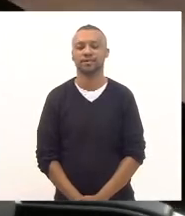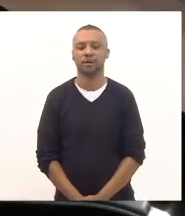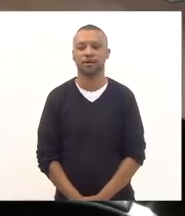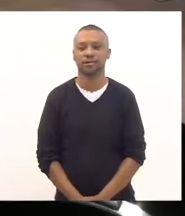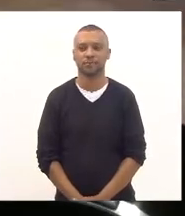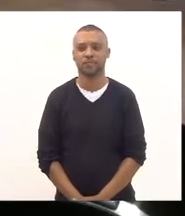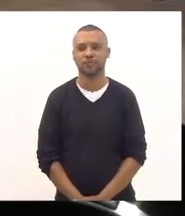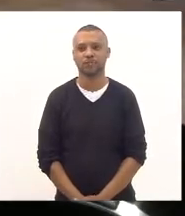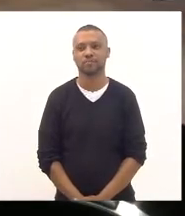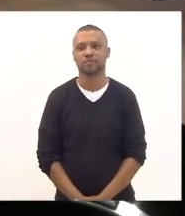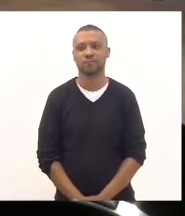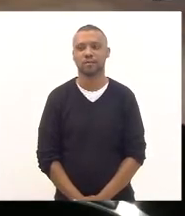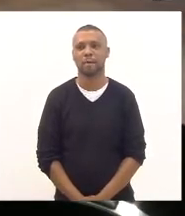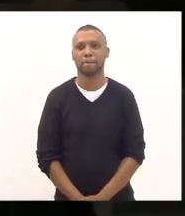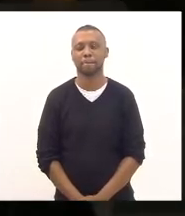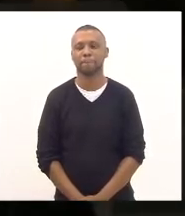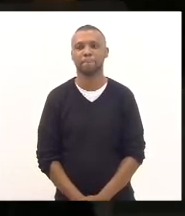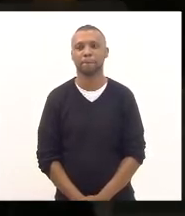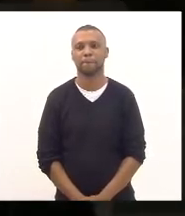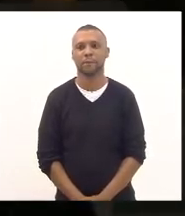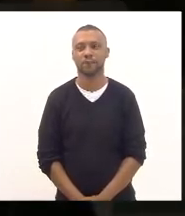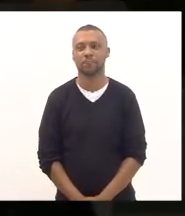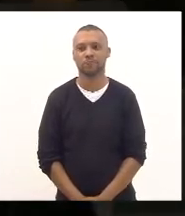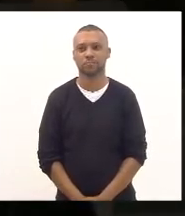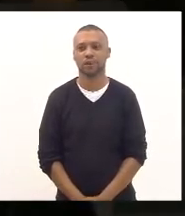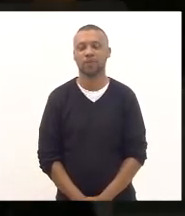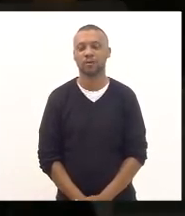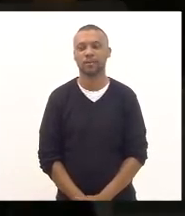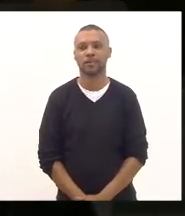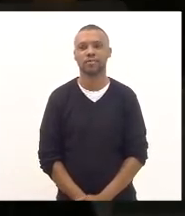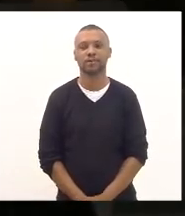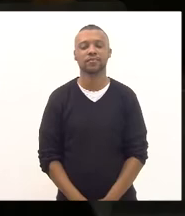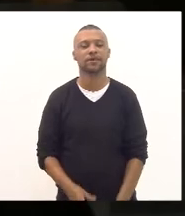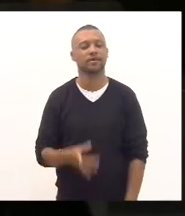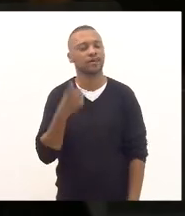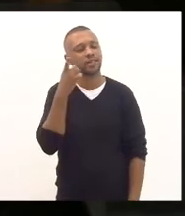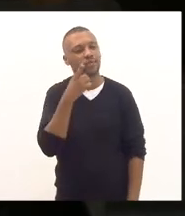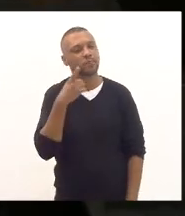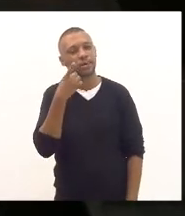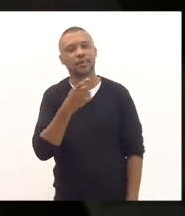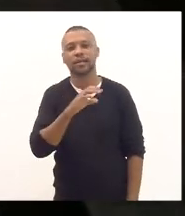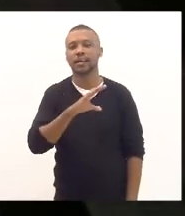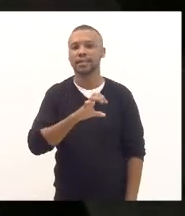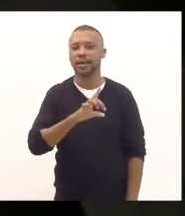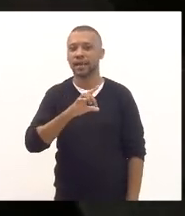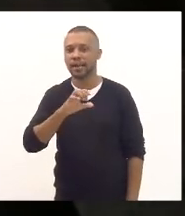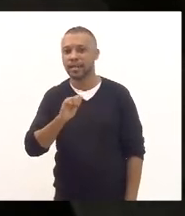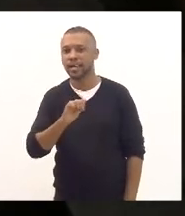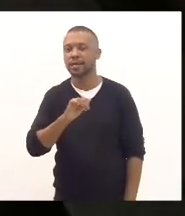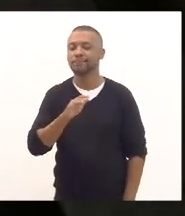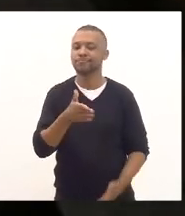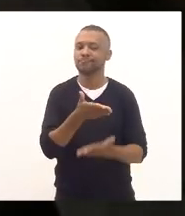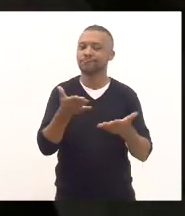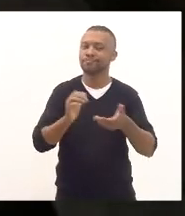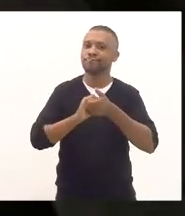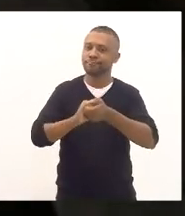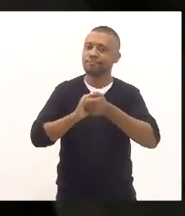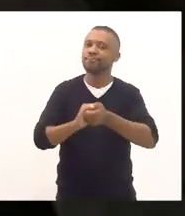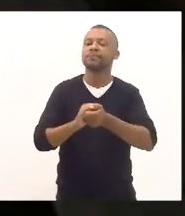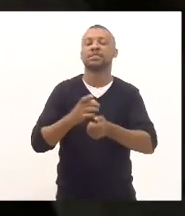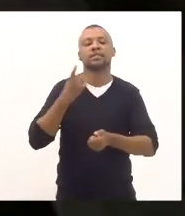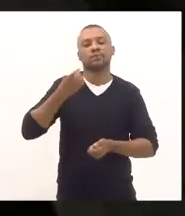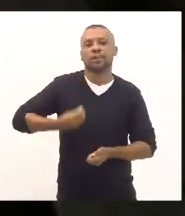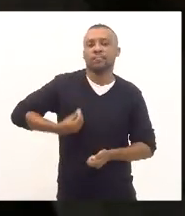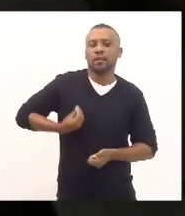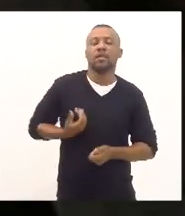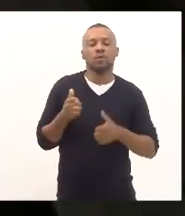E aí E aí a deputada a sério Jordão deputados e deputadas presentes